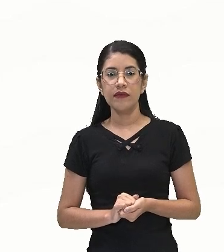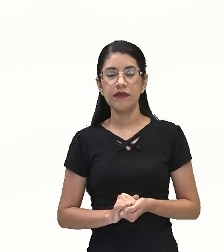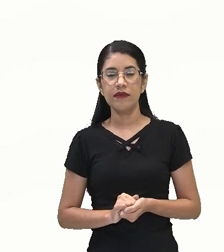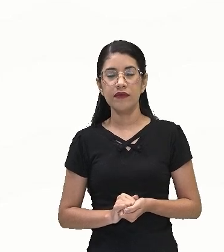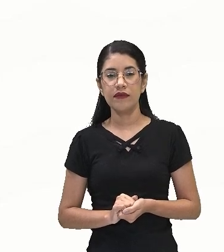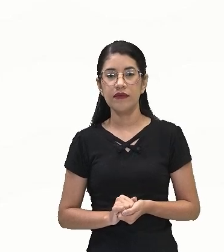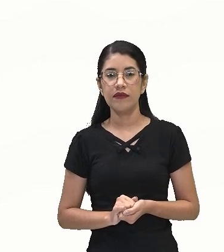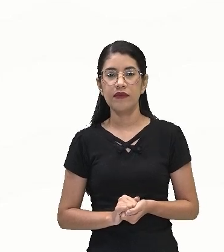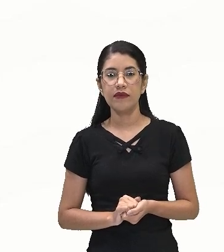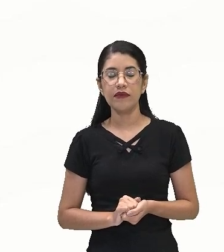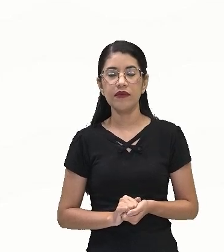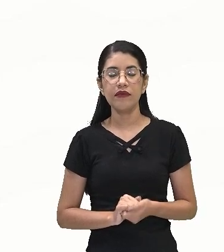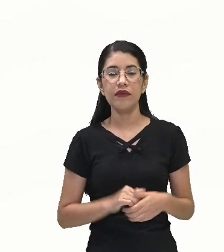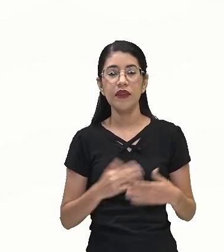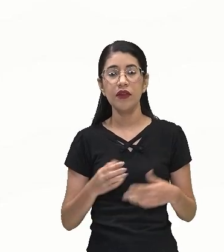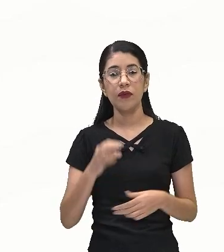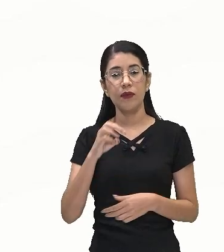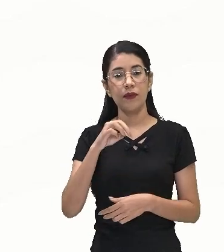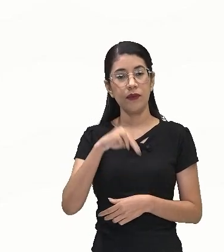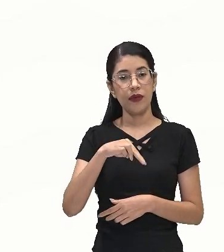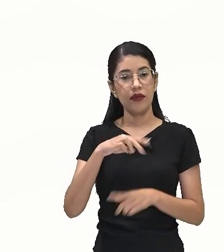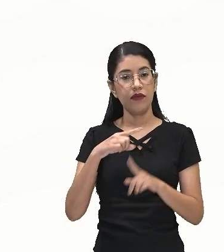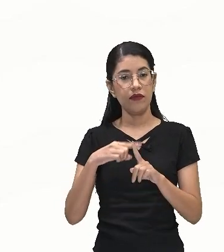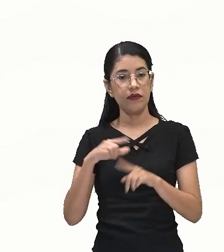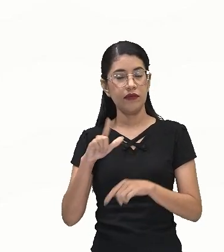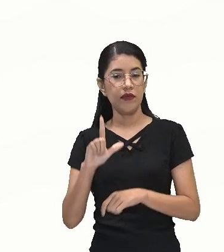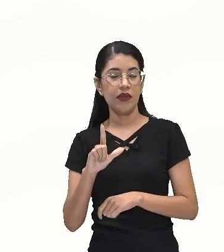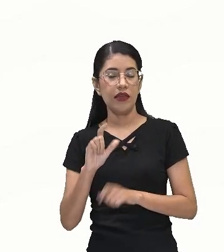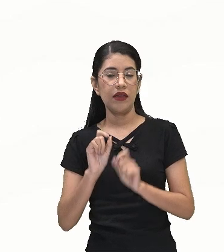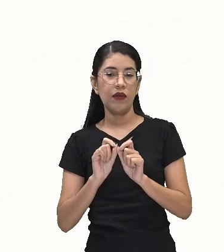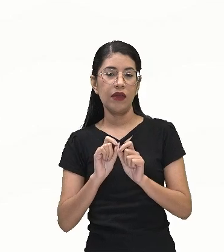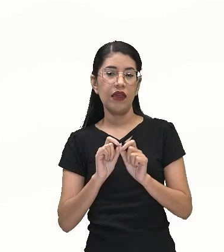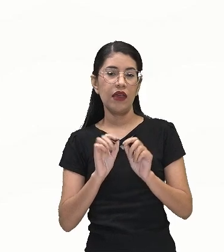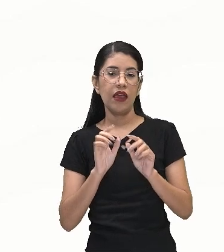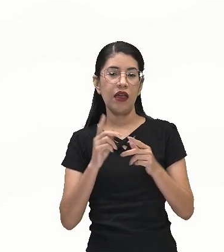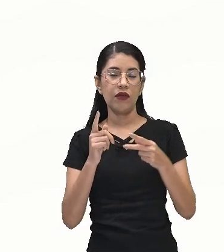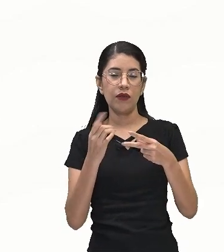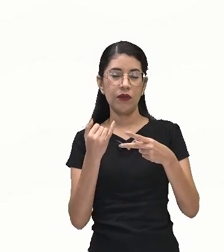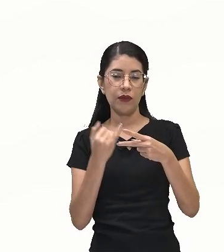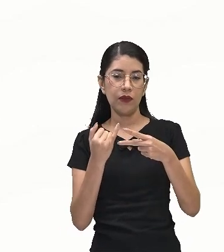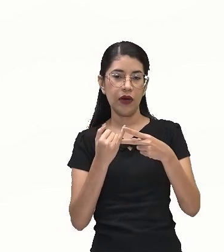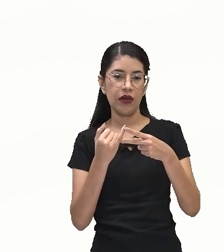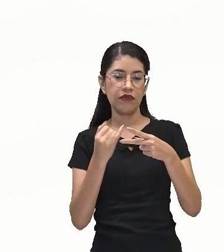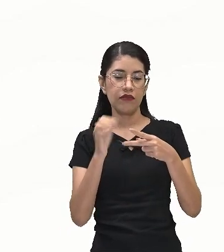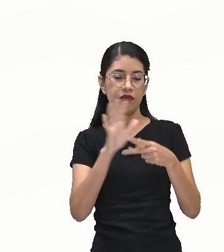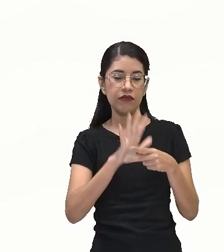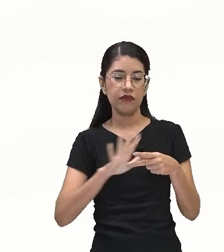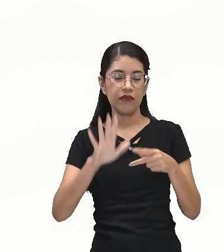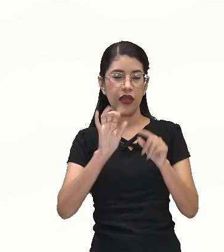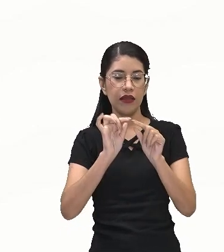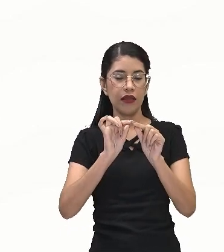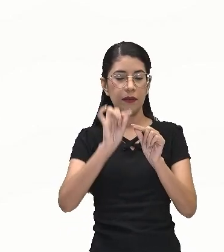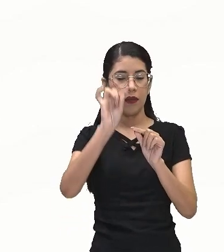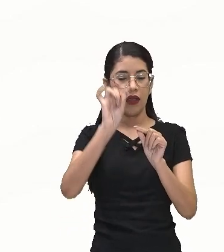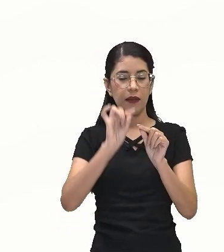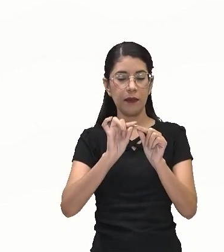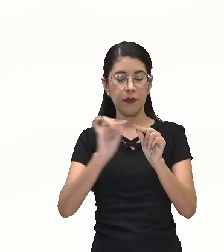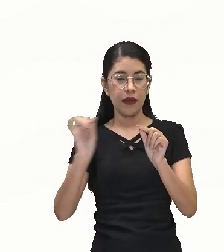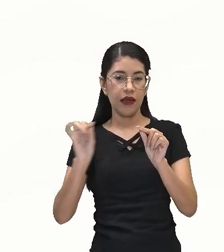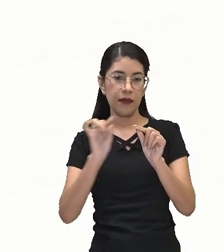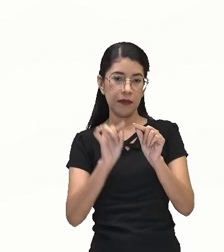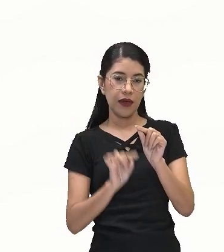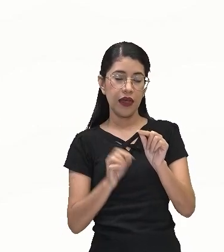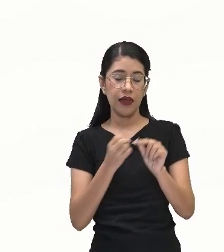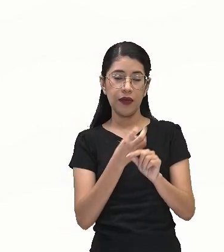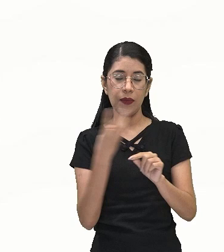como NL é a medida do perímetro do polígono, né? Lembro lá que a gente viu? Número de lados multiplicado